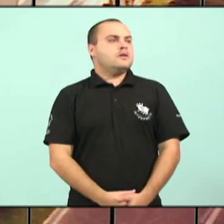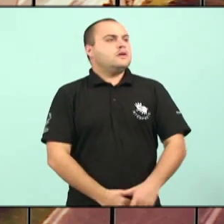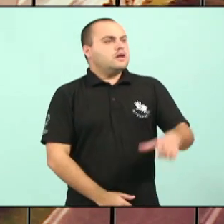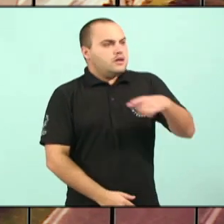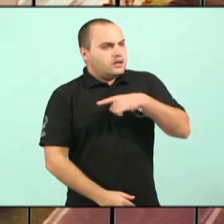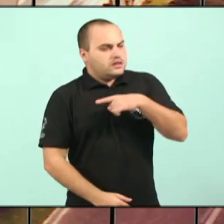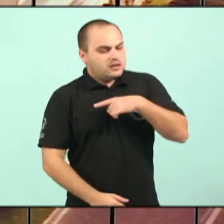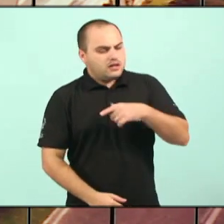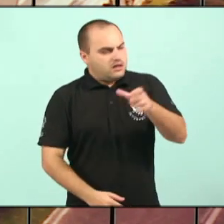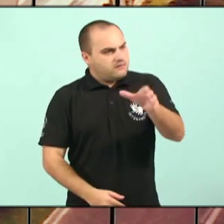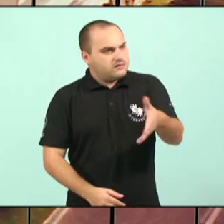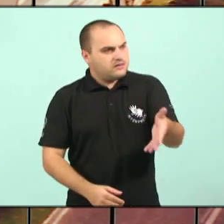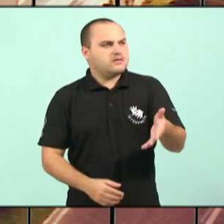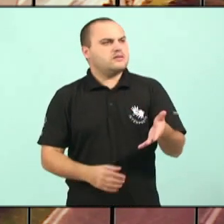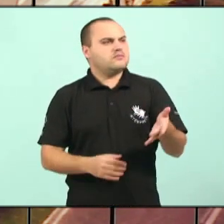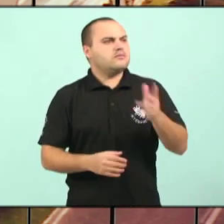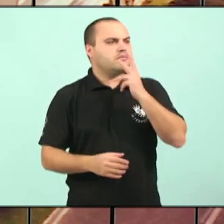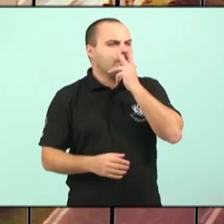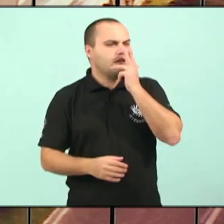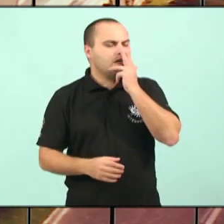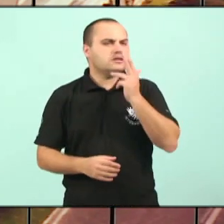situação bastante,